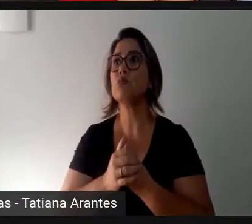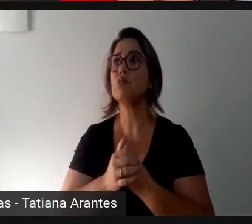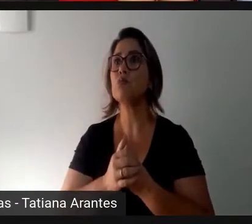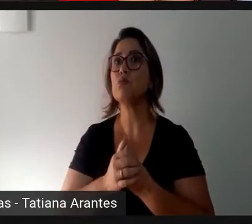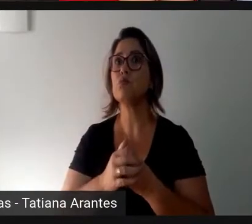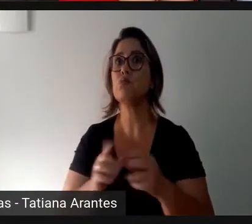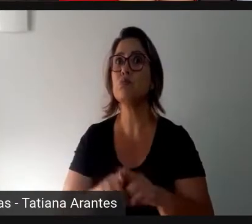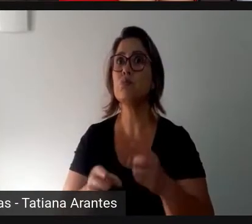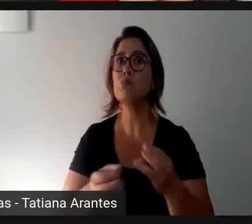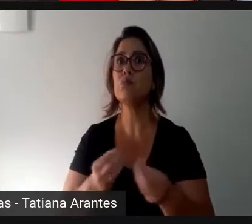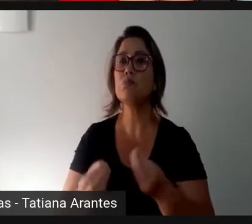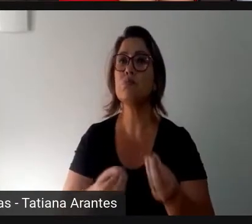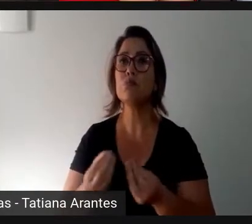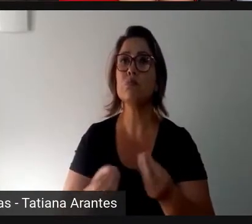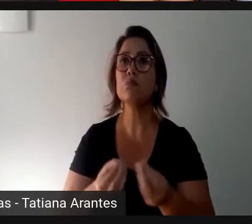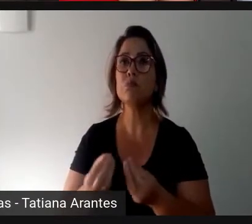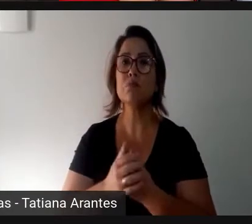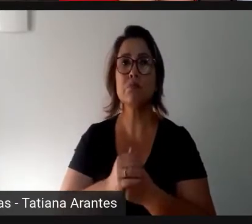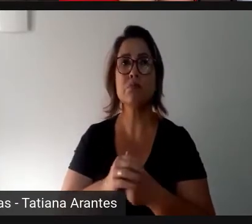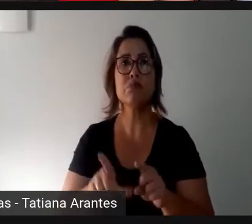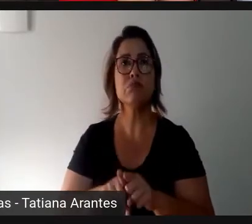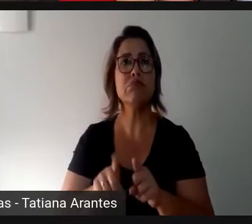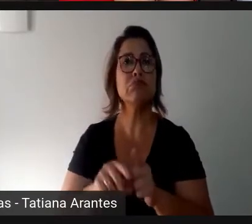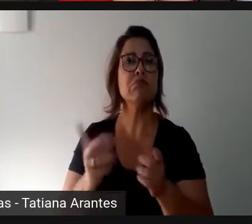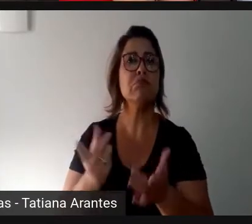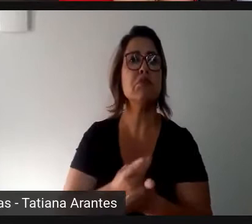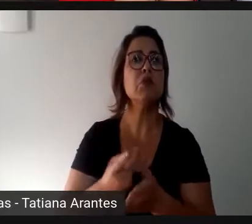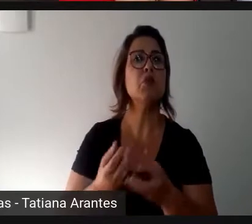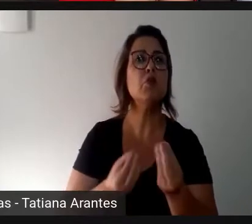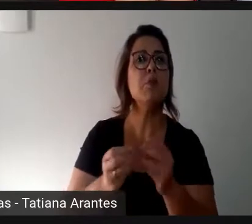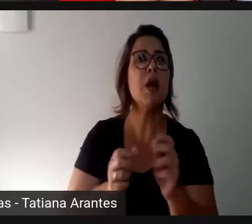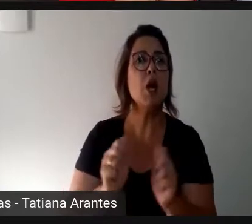veia. Certo? Agora,